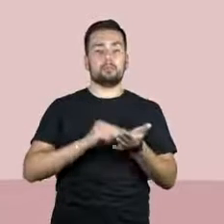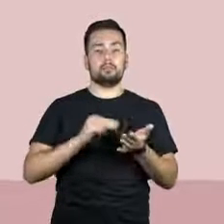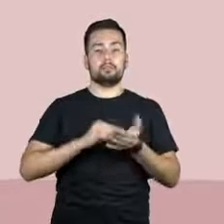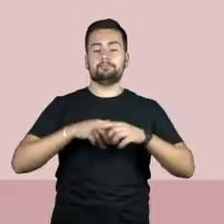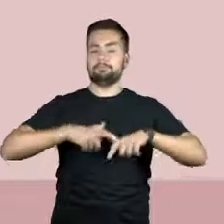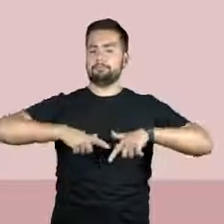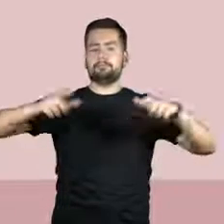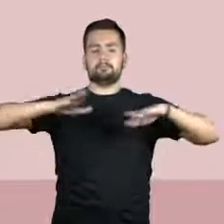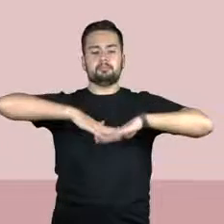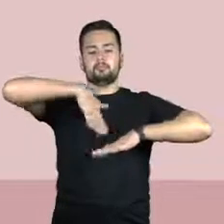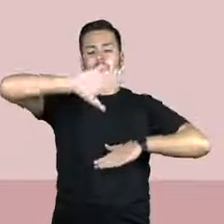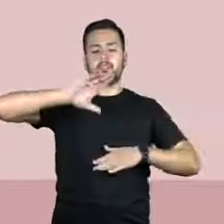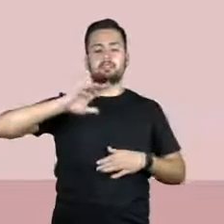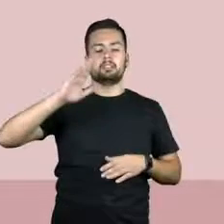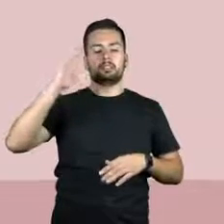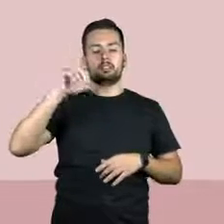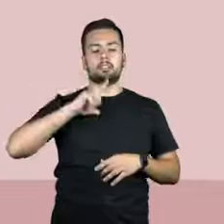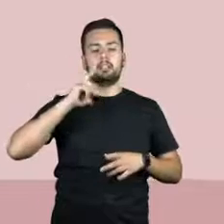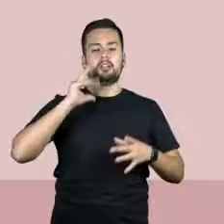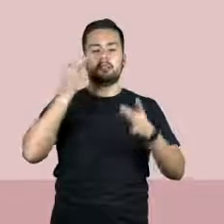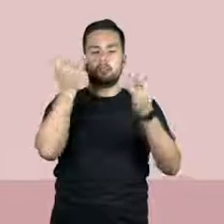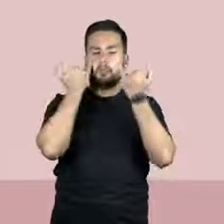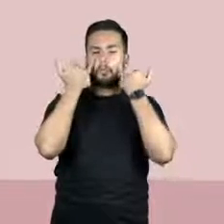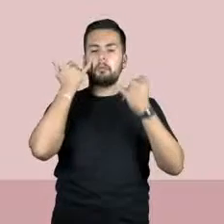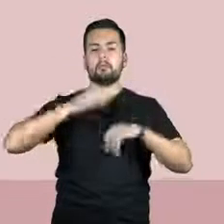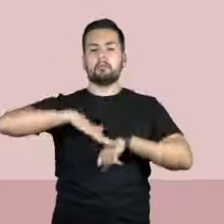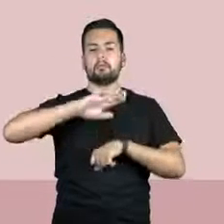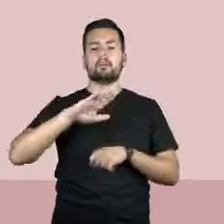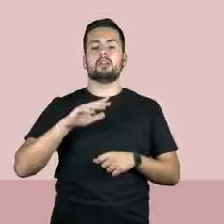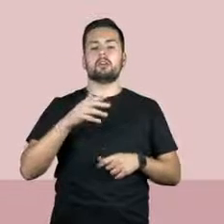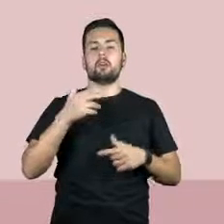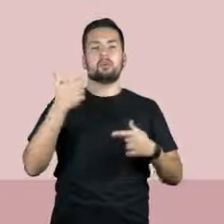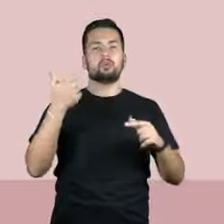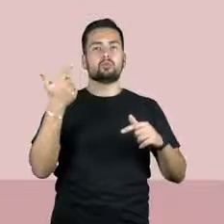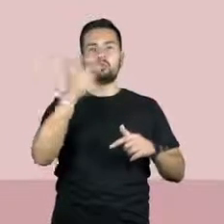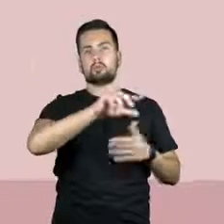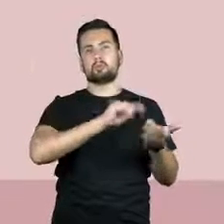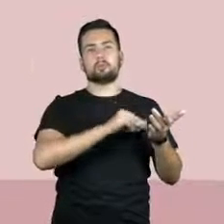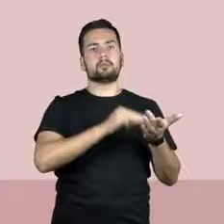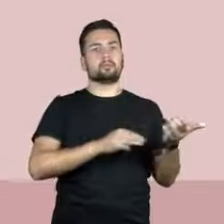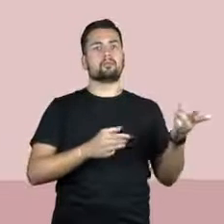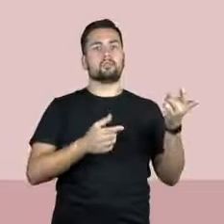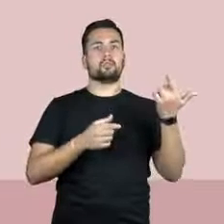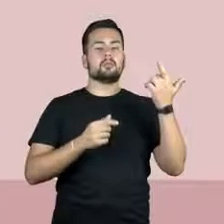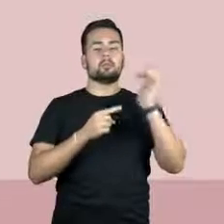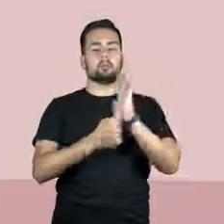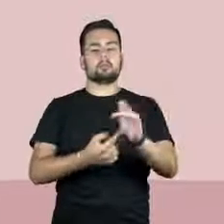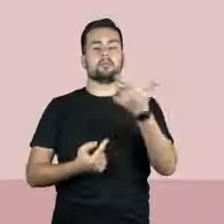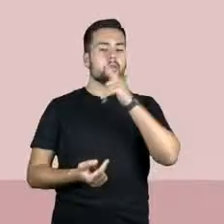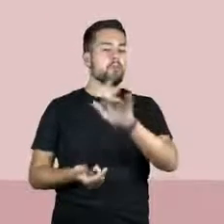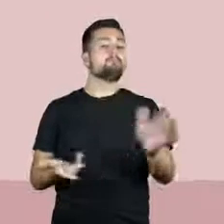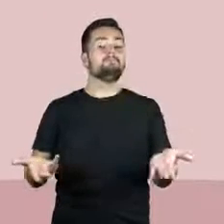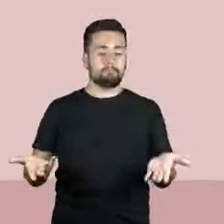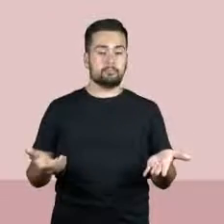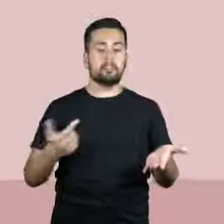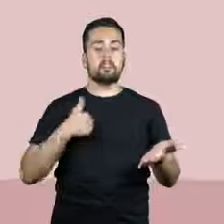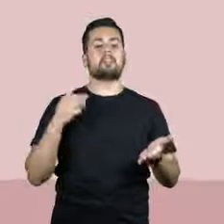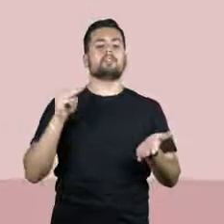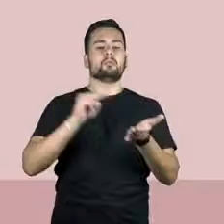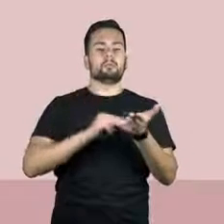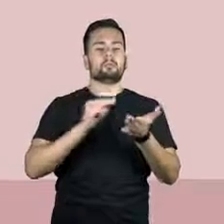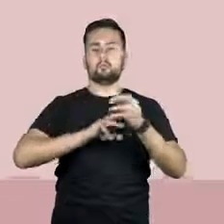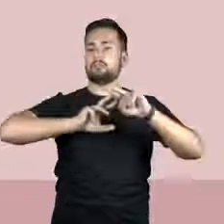consegue fazer mais considerações do que Bishop e o Jambu conseguiram demonstrar. Tá? Por que eu mostro diversos